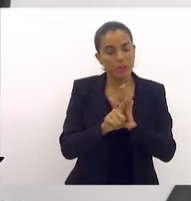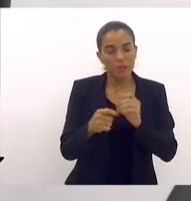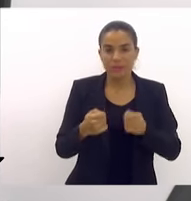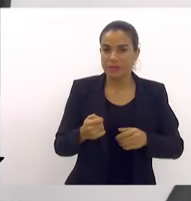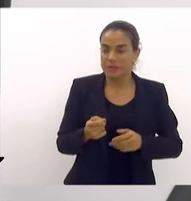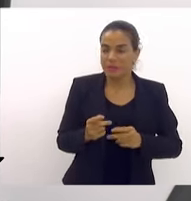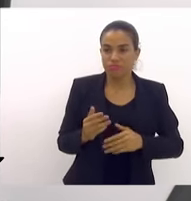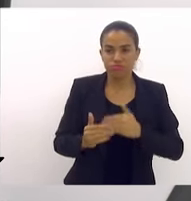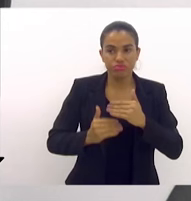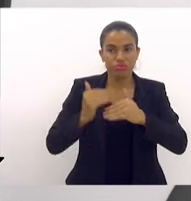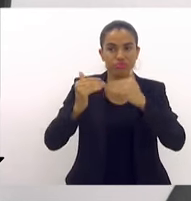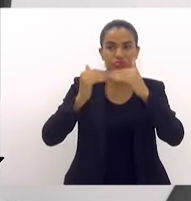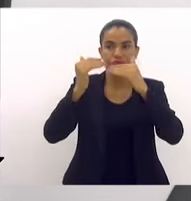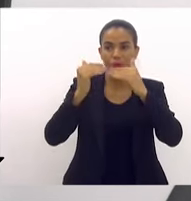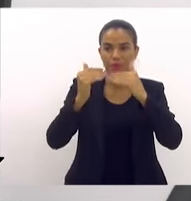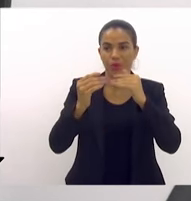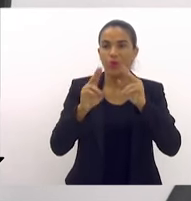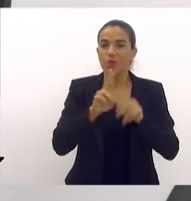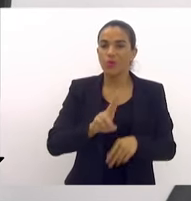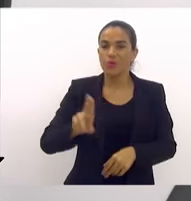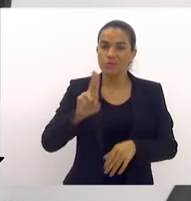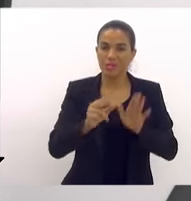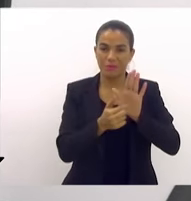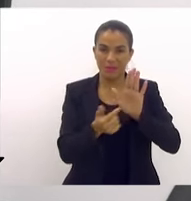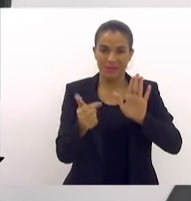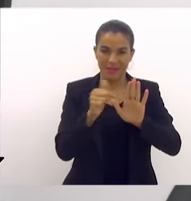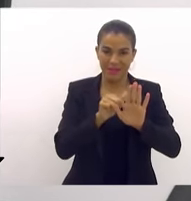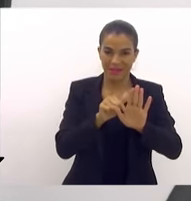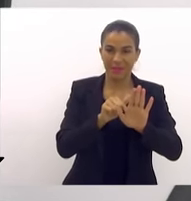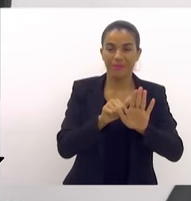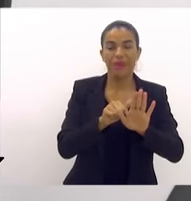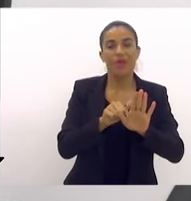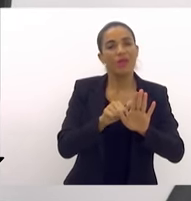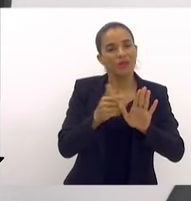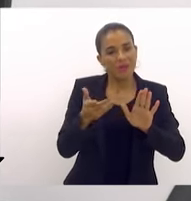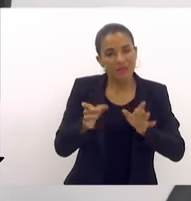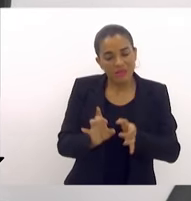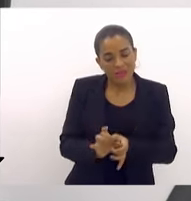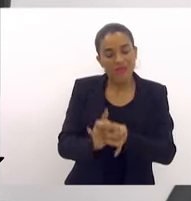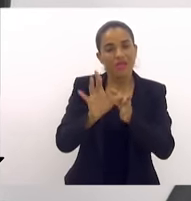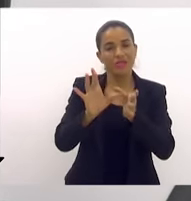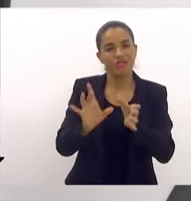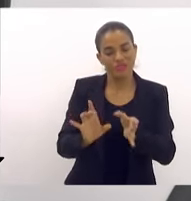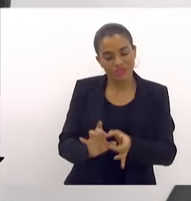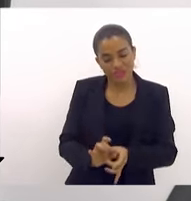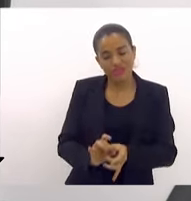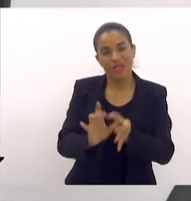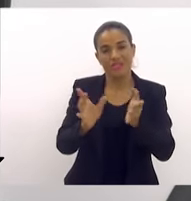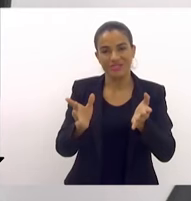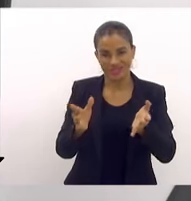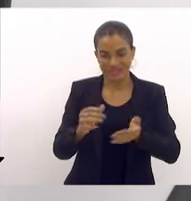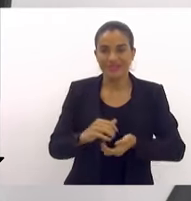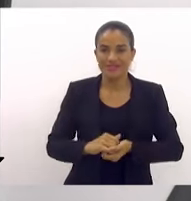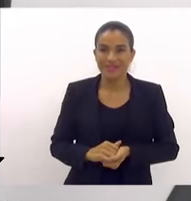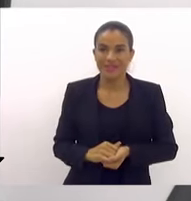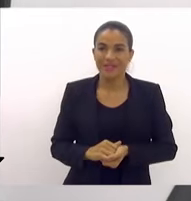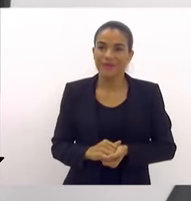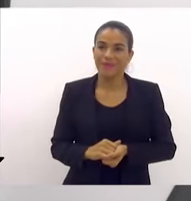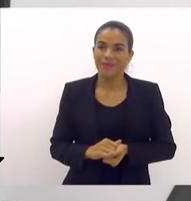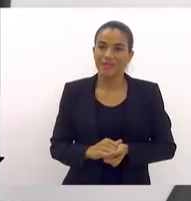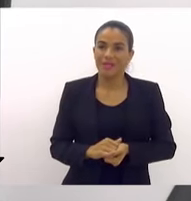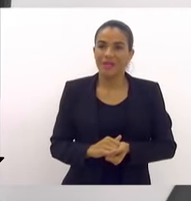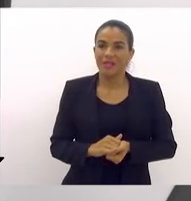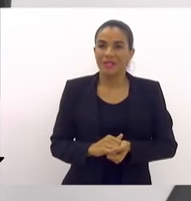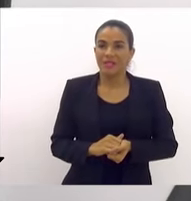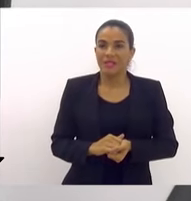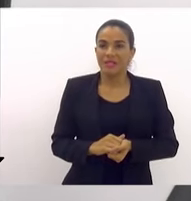como, usando a metáfora do deputado Delaroli, deixar o cavalinho andar, e a gente aprovar, e fica a critério de Vossa Excelência se não mantém a